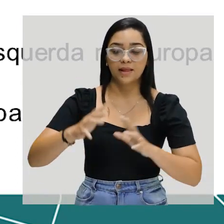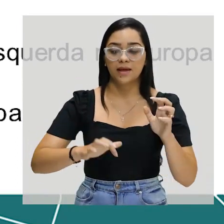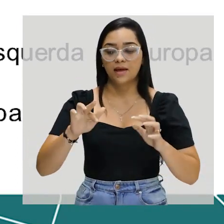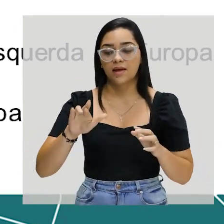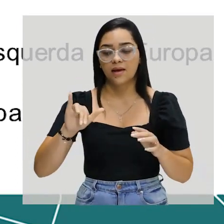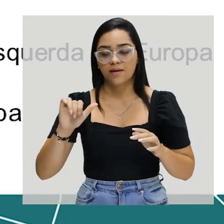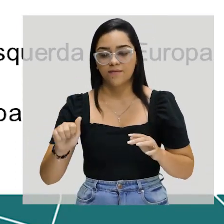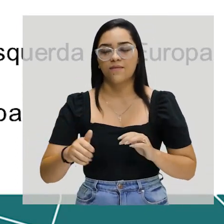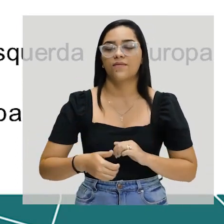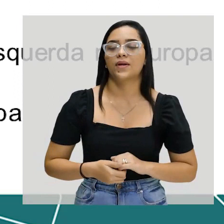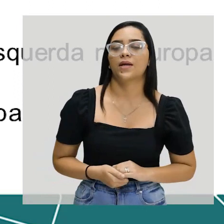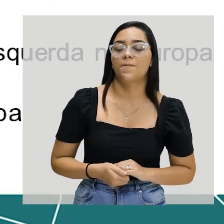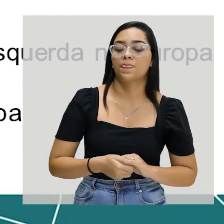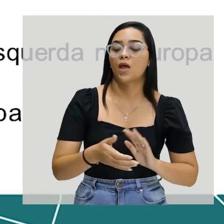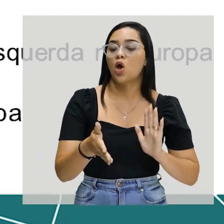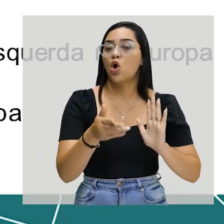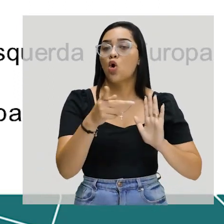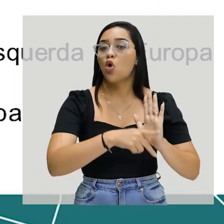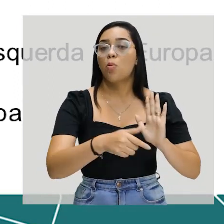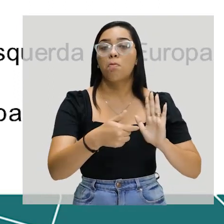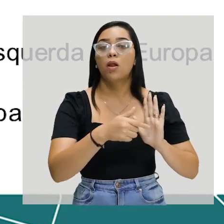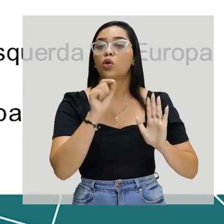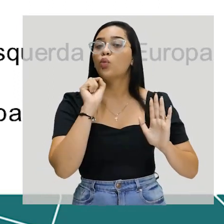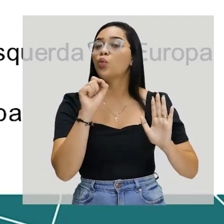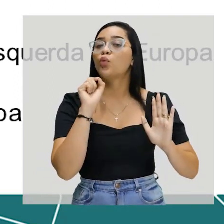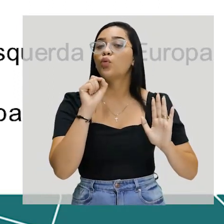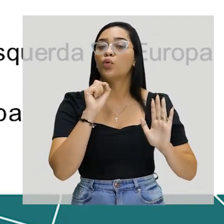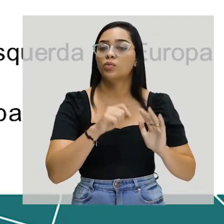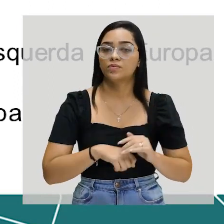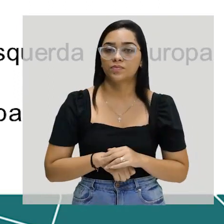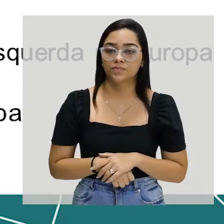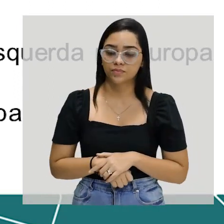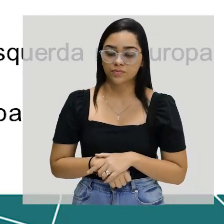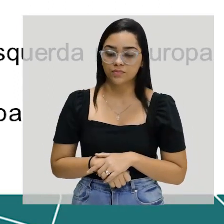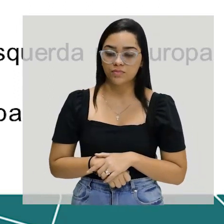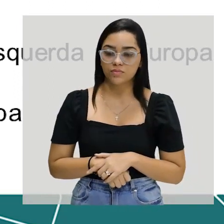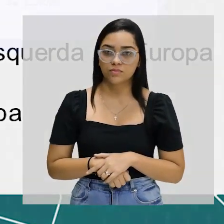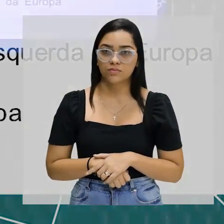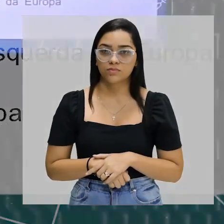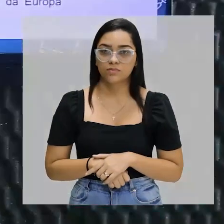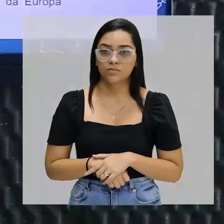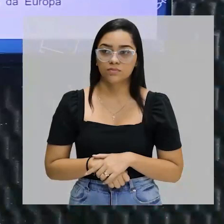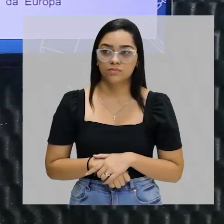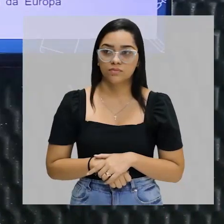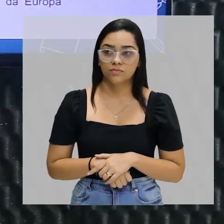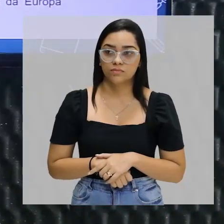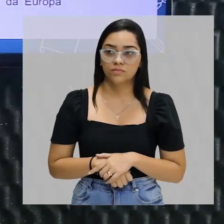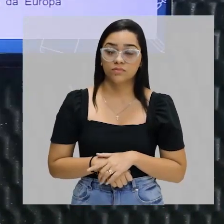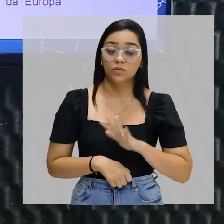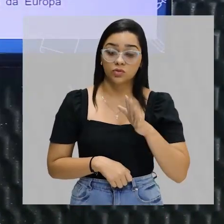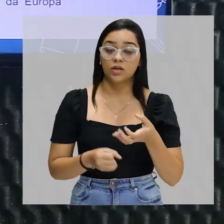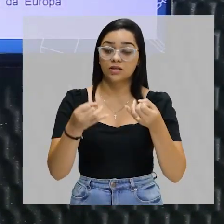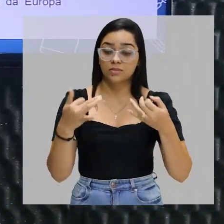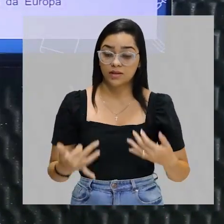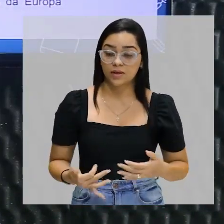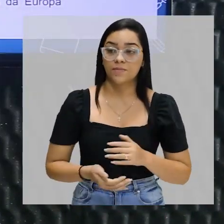motivadas pela rivalidade na Guerra Fria esse plano propõe o que gente vamos lá como eu já